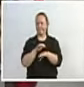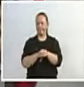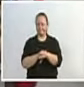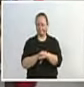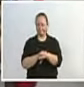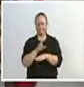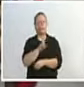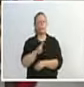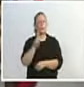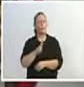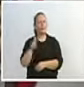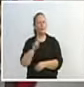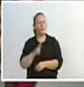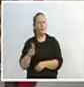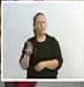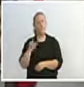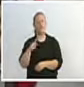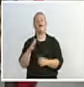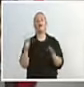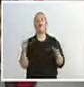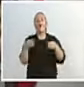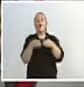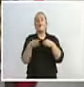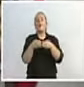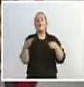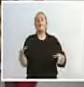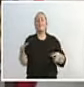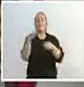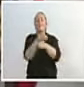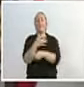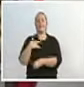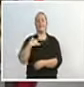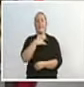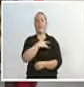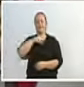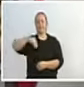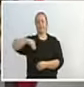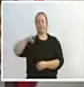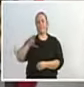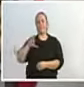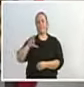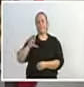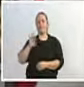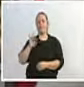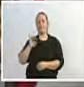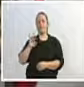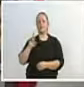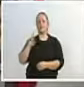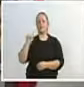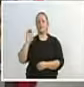chamavam esses programas de mutirões na área da saúde. E esses mutirões, embora há vários anos